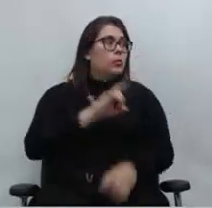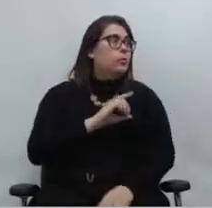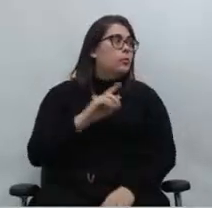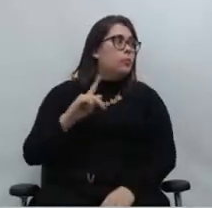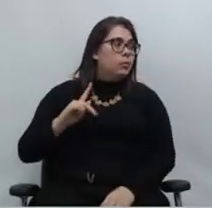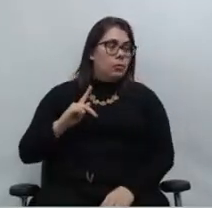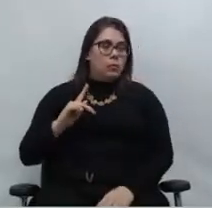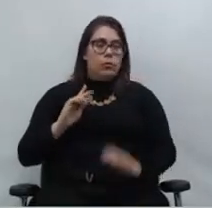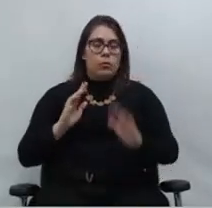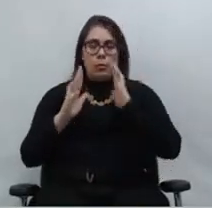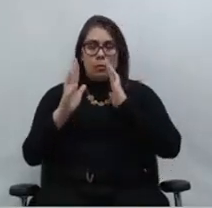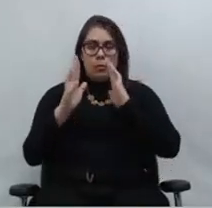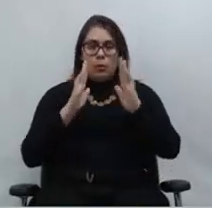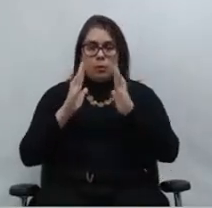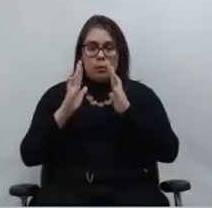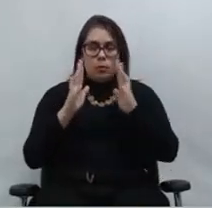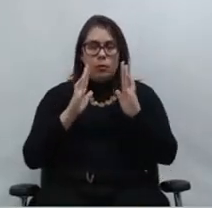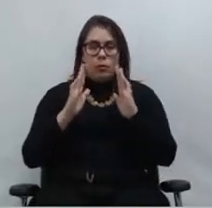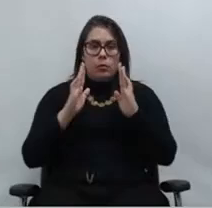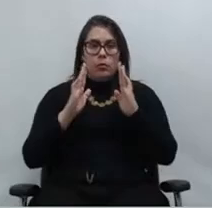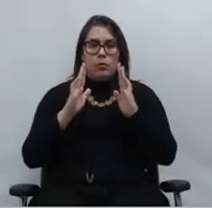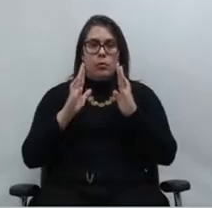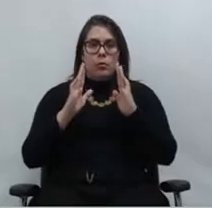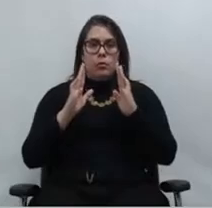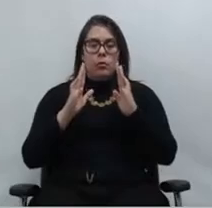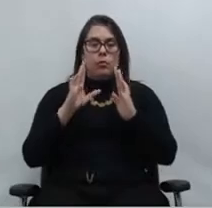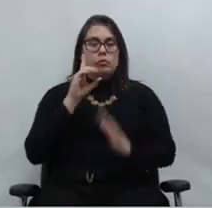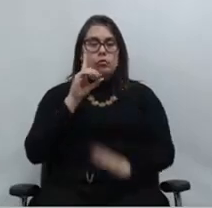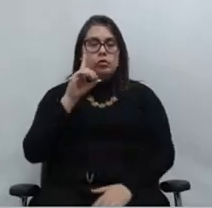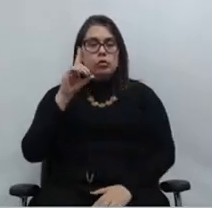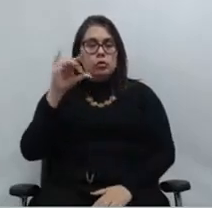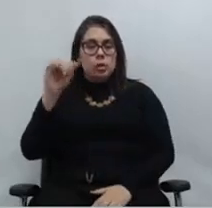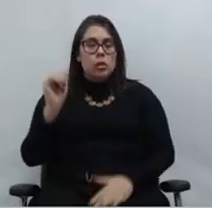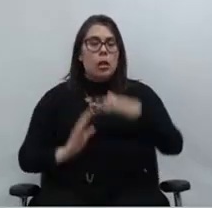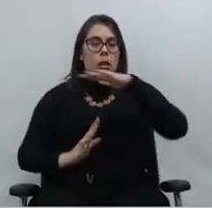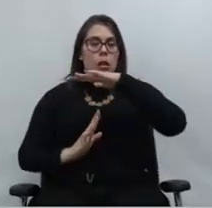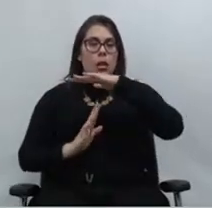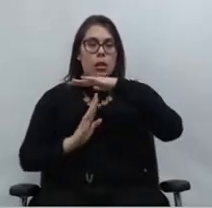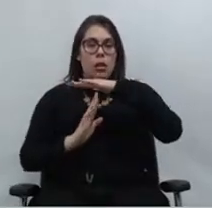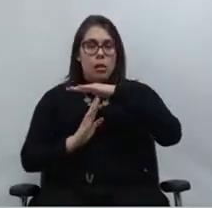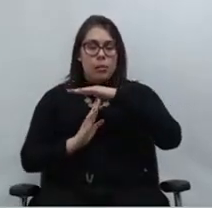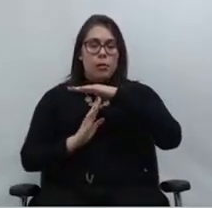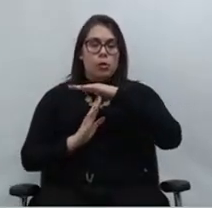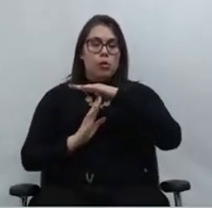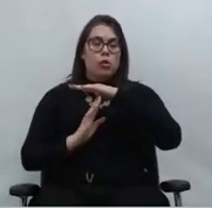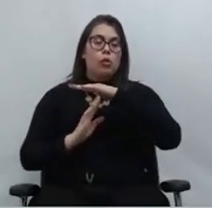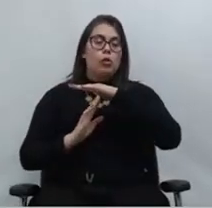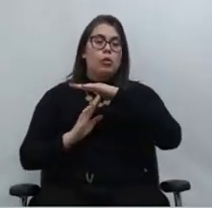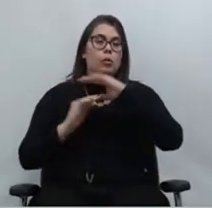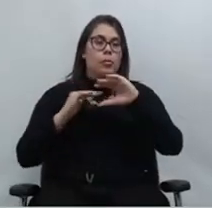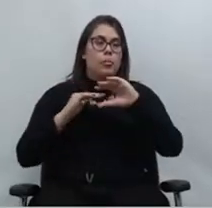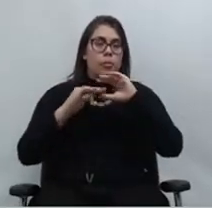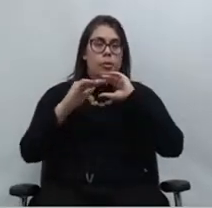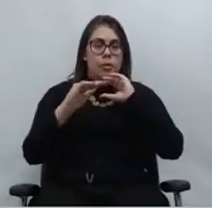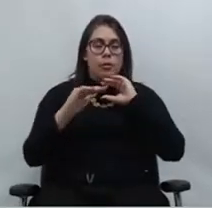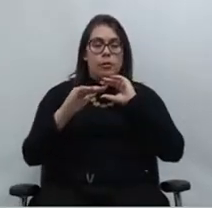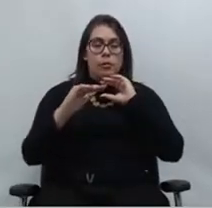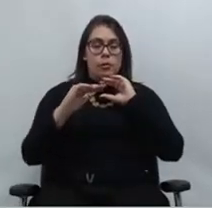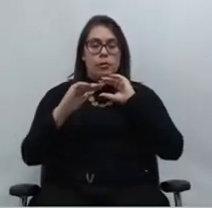relação ao prazo. Nós temos uma data limite para o envio do orçamento e, nesse